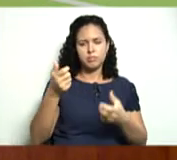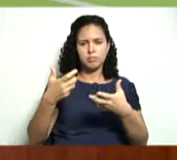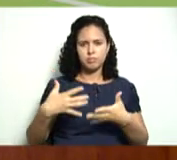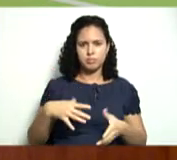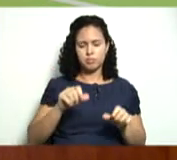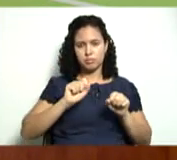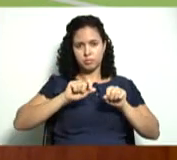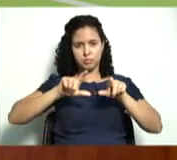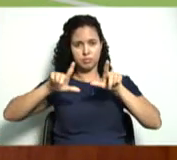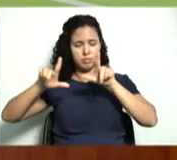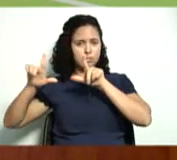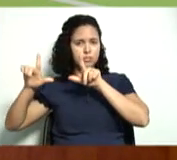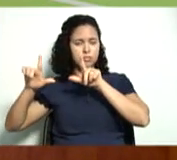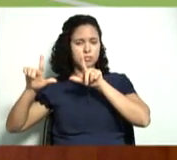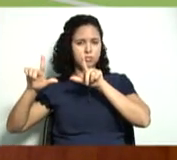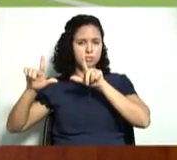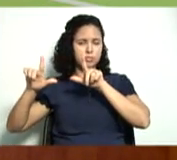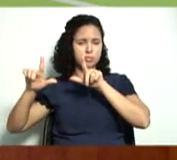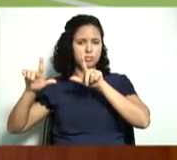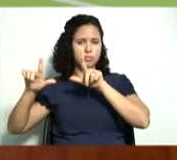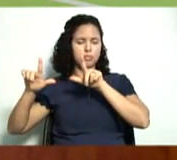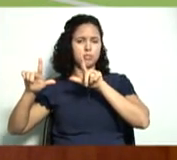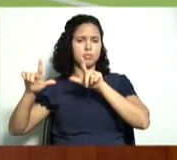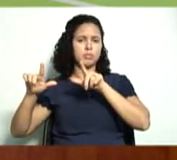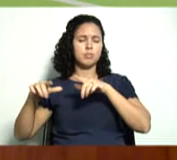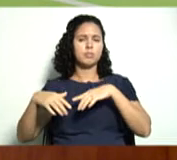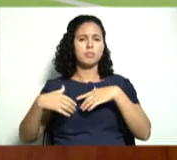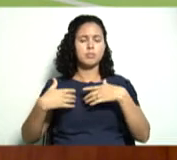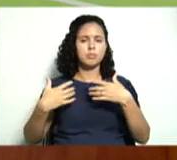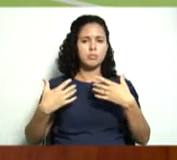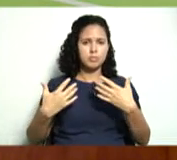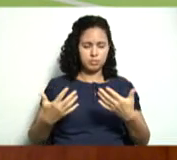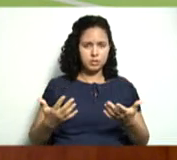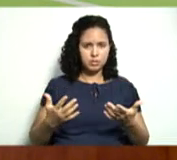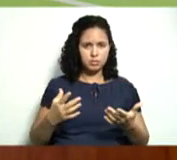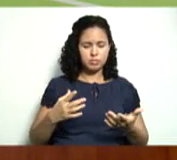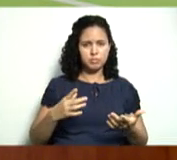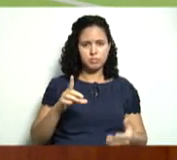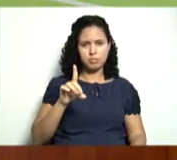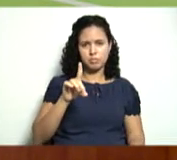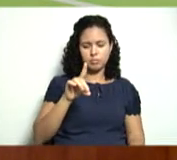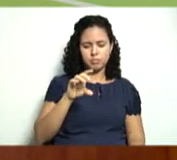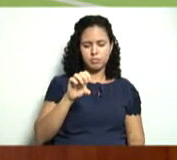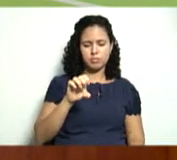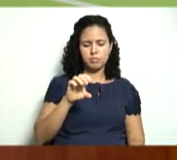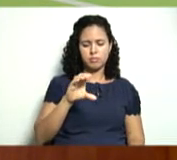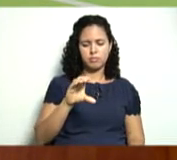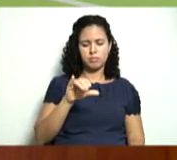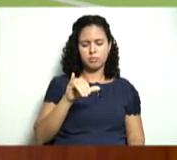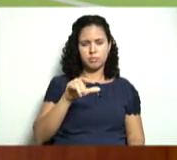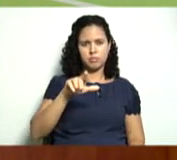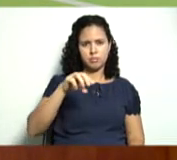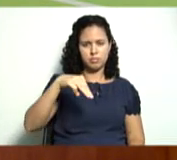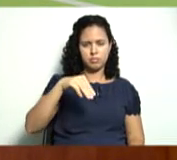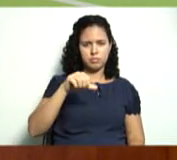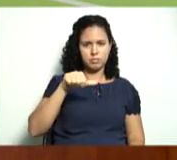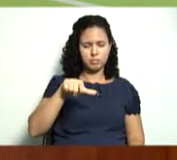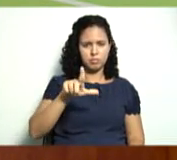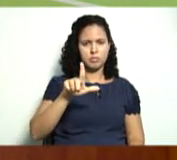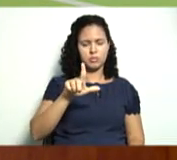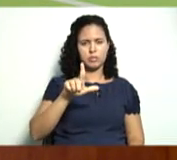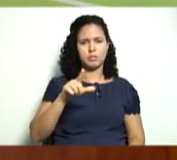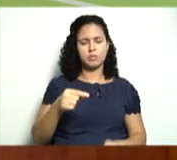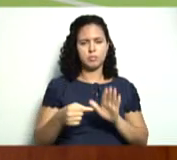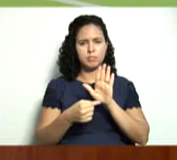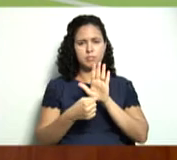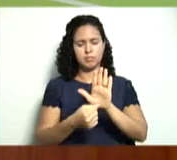questão não é tá com a resposta desse mal realmente fiz lá está trazendo a resposta desse mal mas o professor ele mostrou e né provou